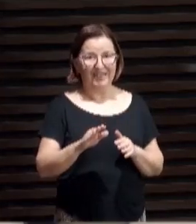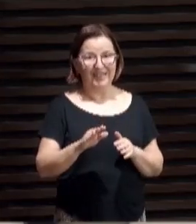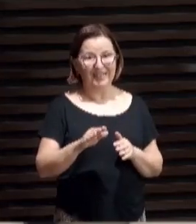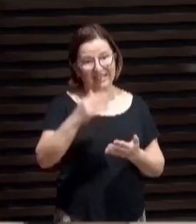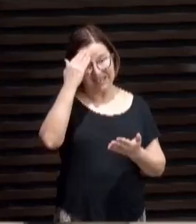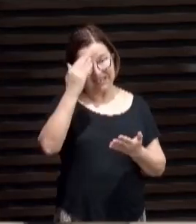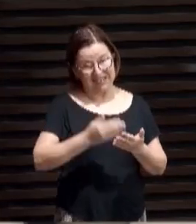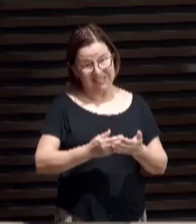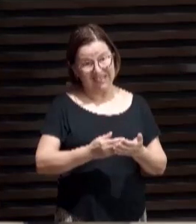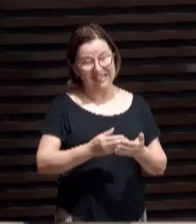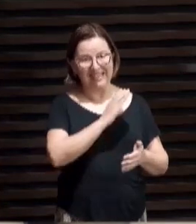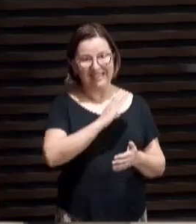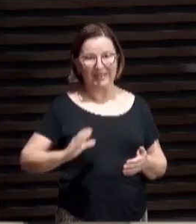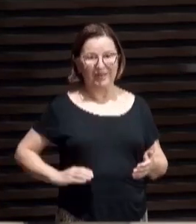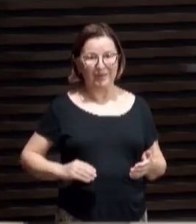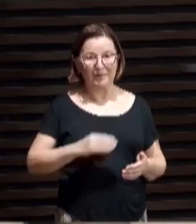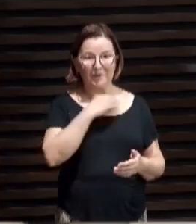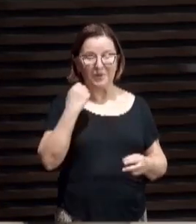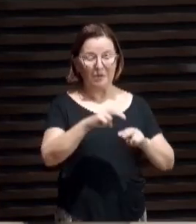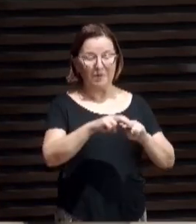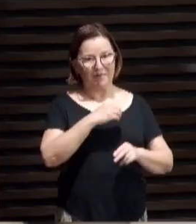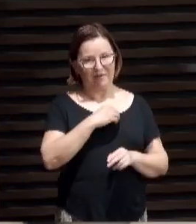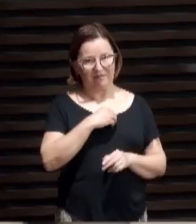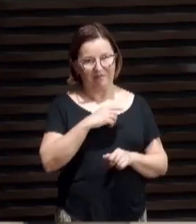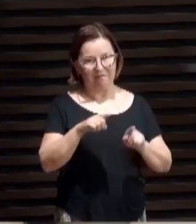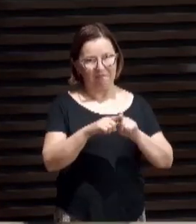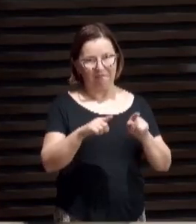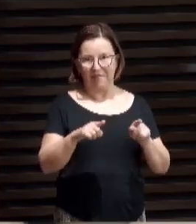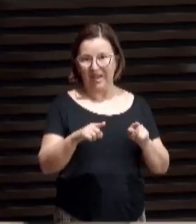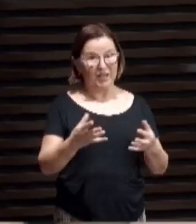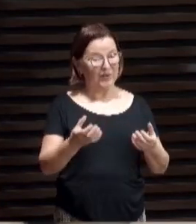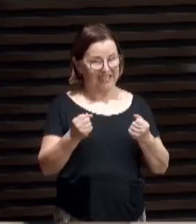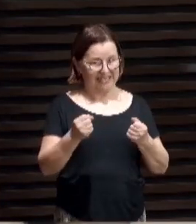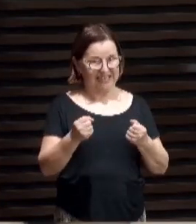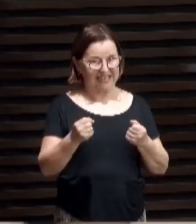pecador, mas não concorda com a morte do pecador com Cristo.